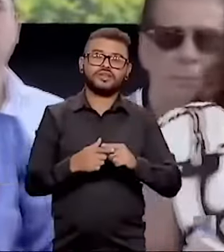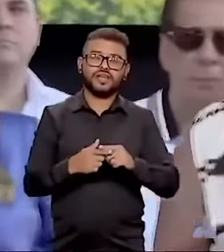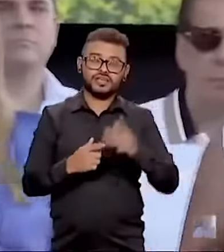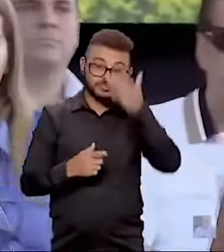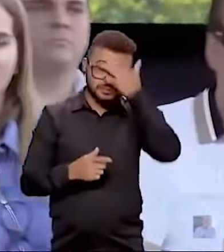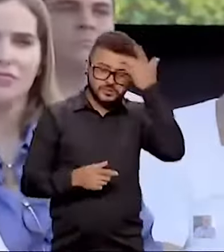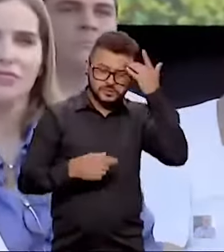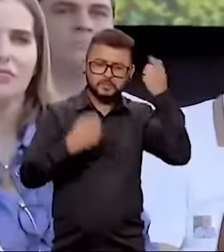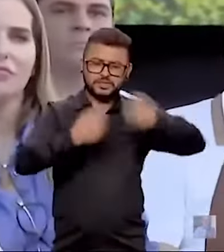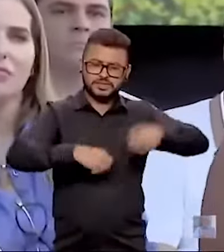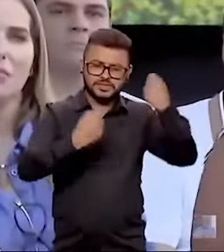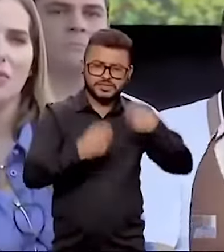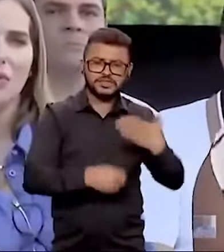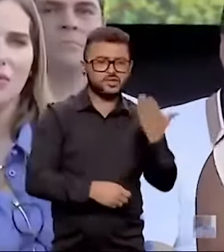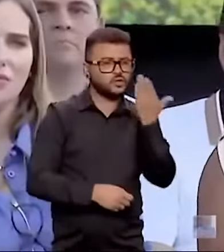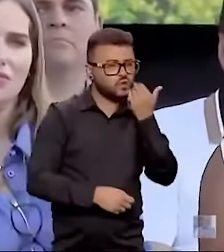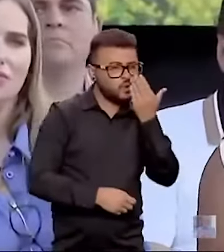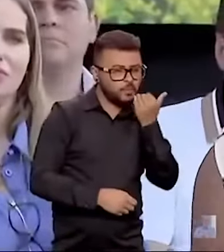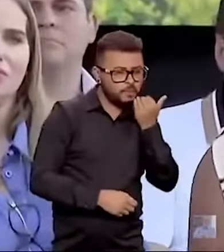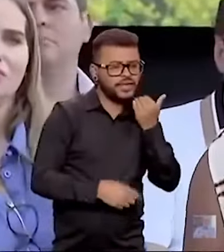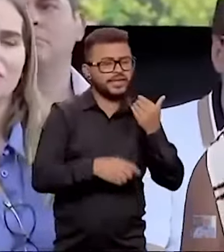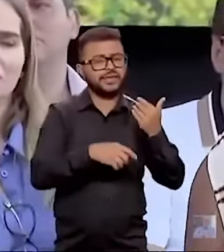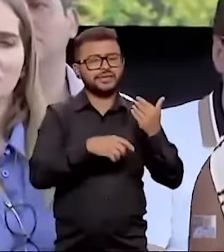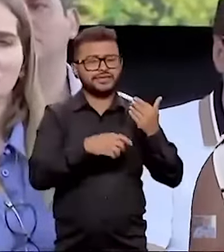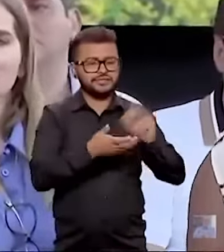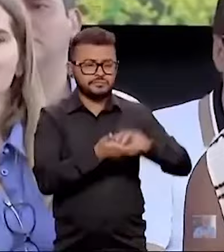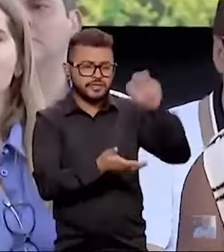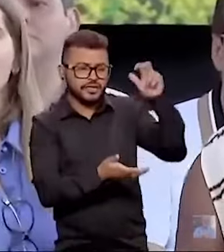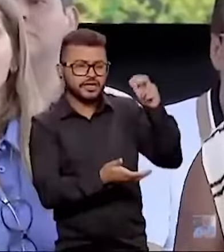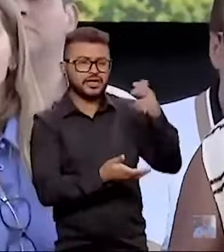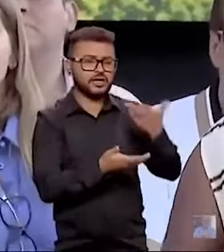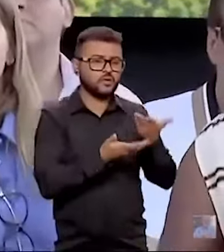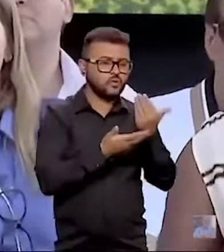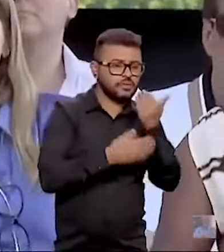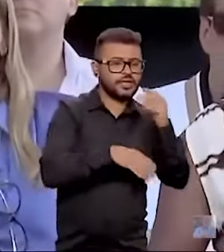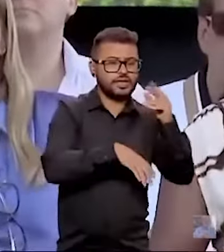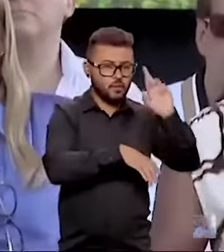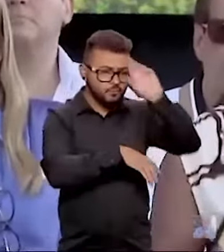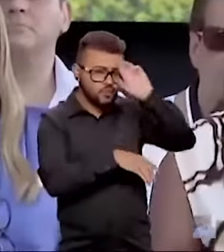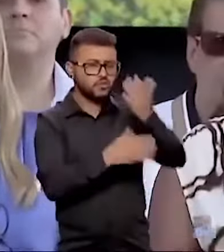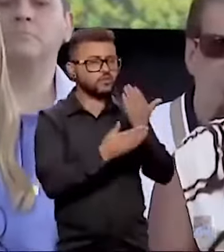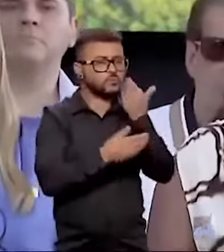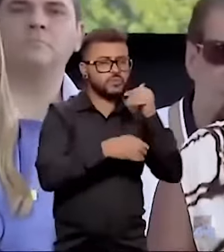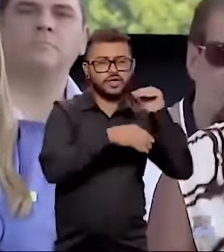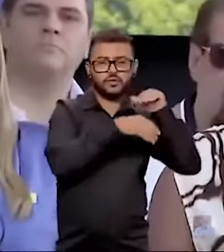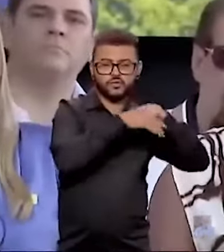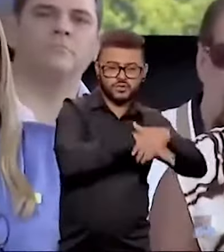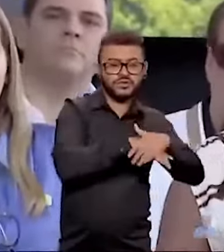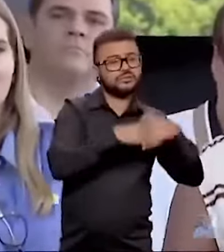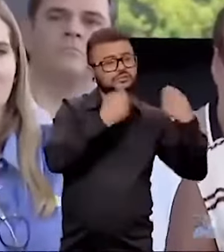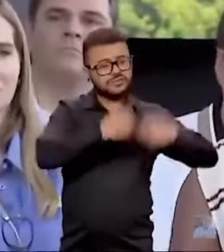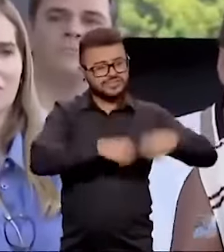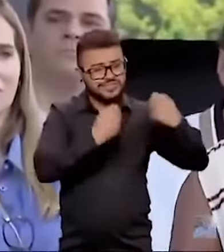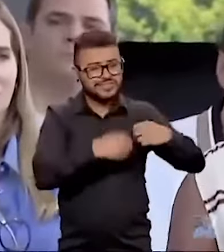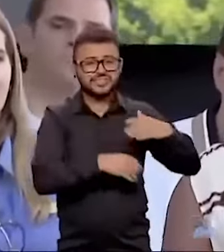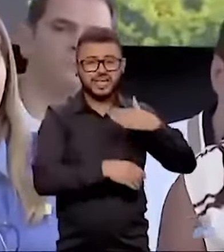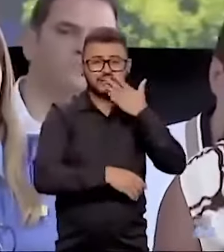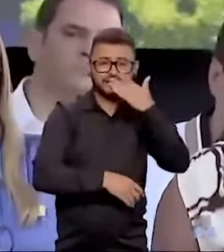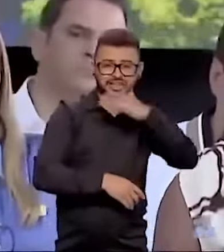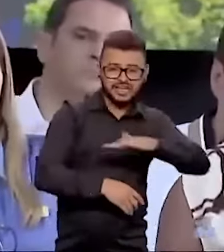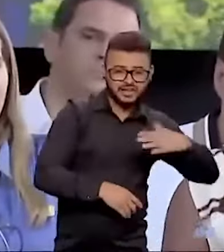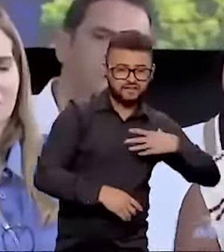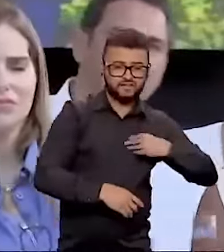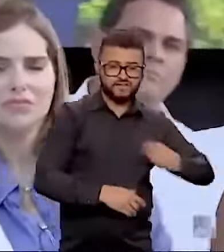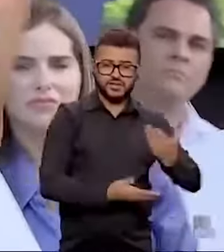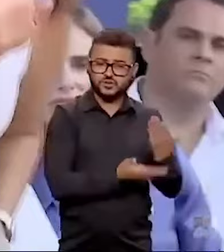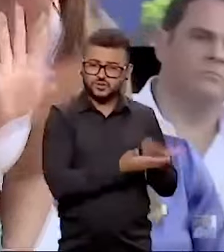mundo tem o direito de tomar café, almoçar e jantar todo dia. Todo mundo tem direito a ter uma criança